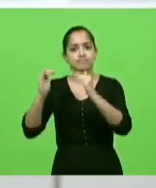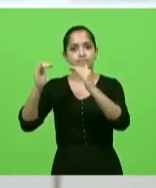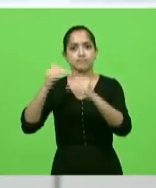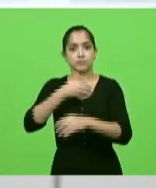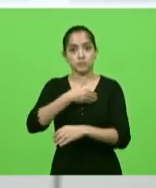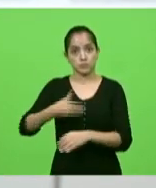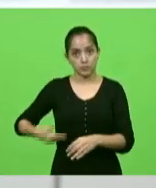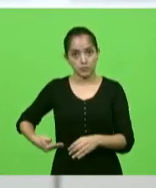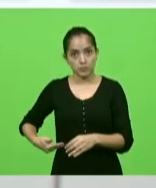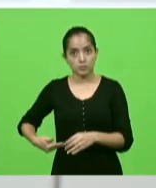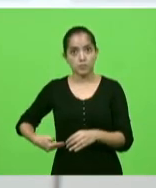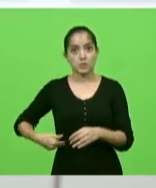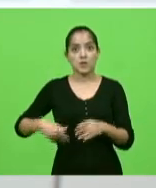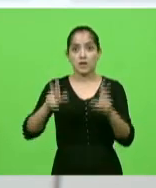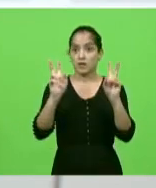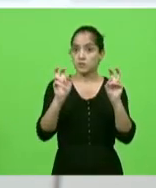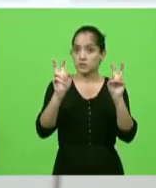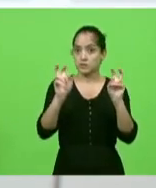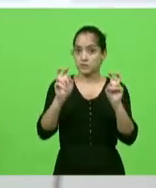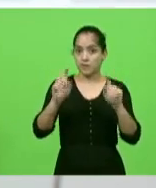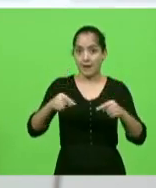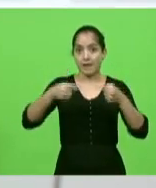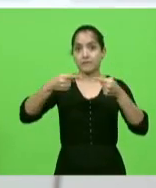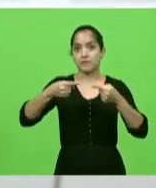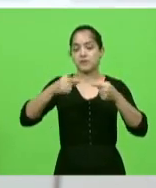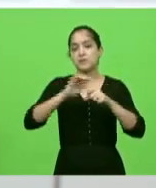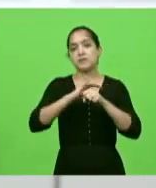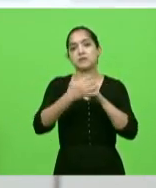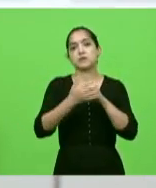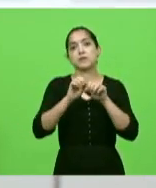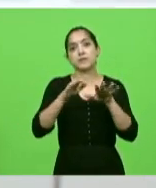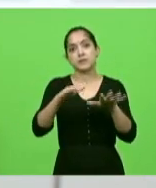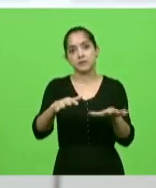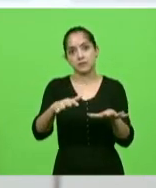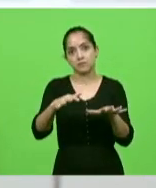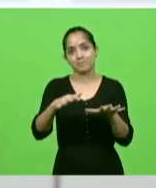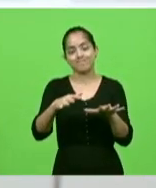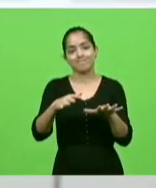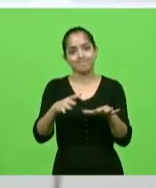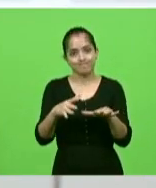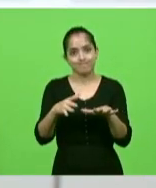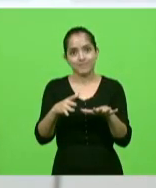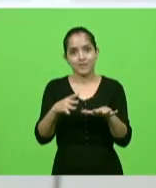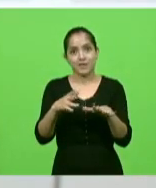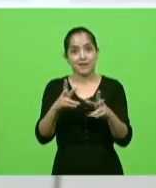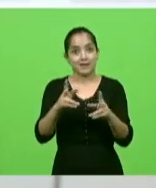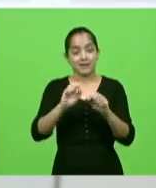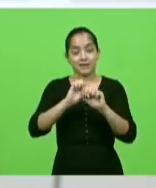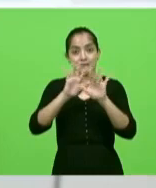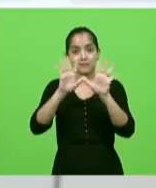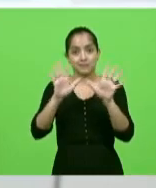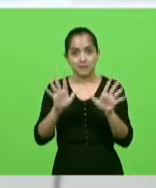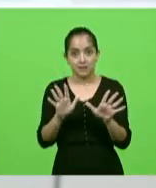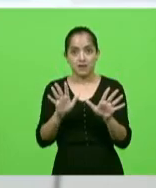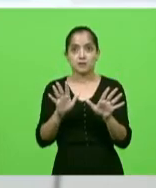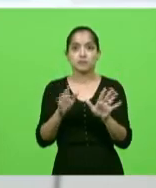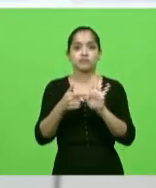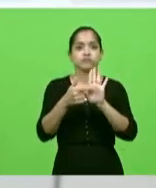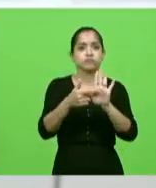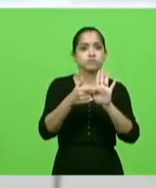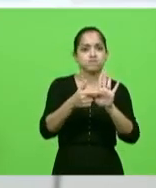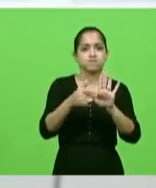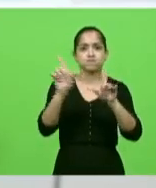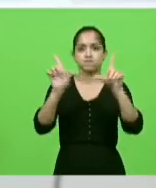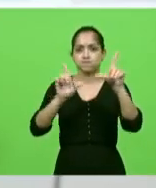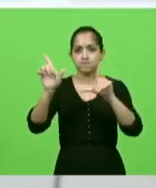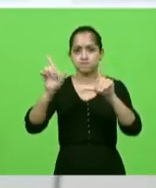governo nos assuntos relativos ao enfrentamento da panelinha ela notório inclusive pelas aparições na